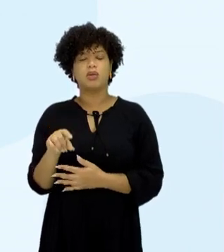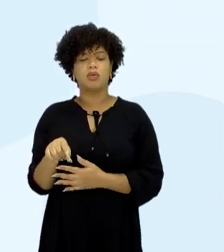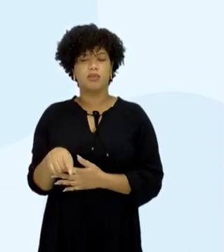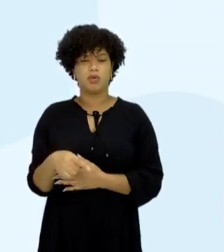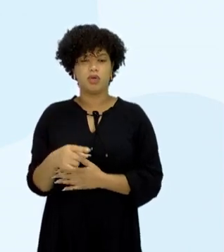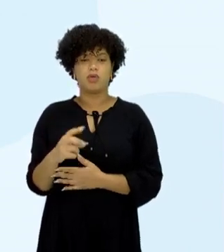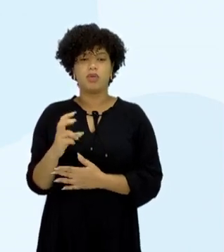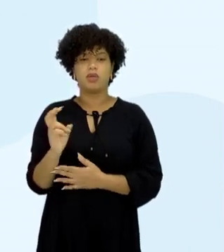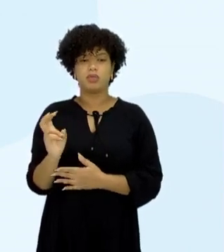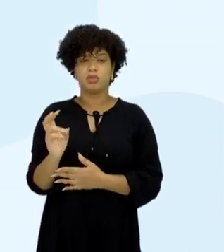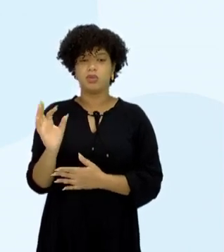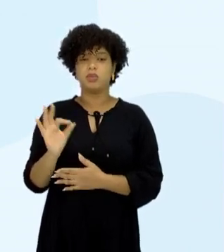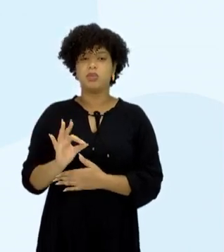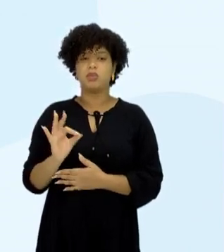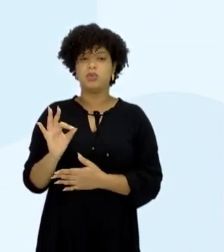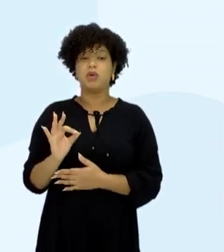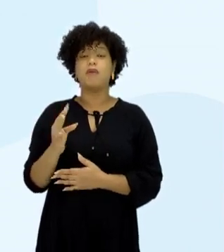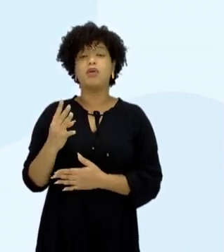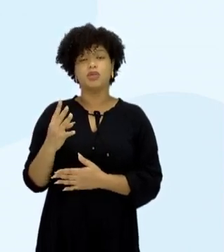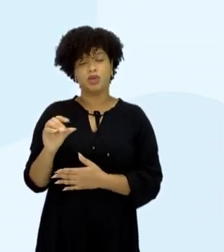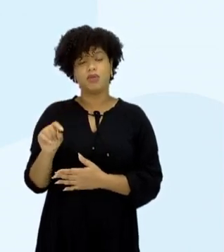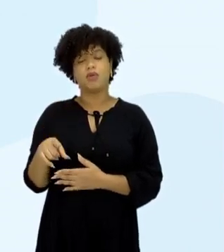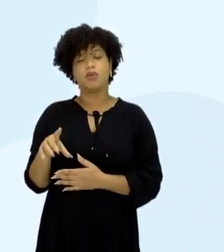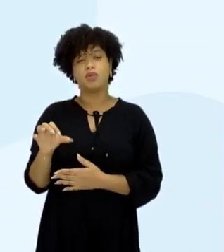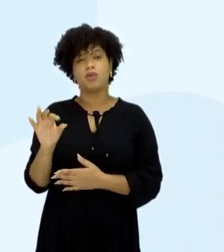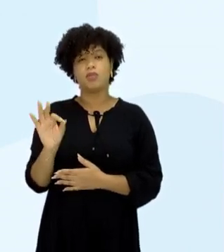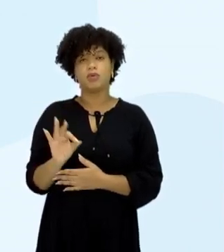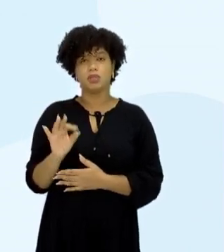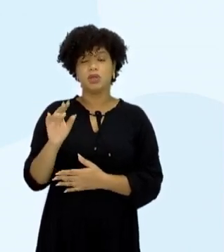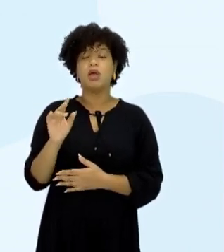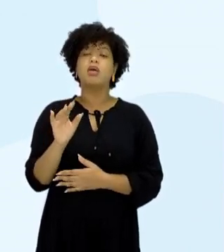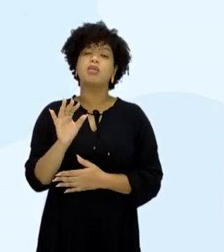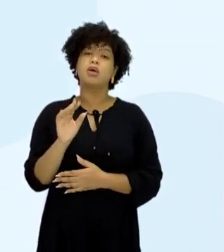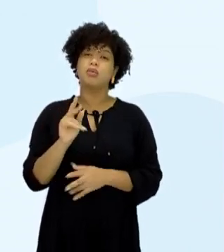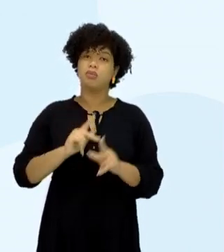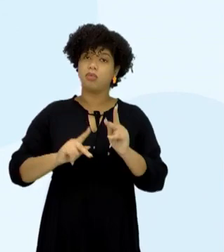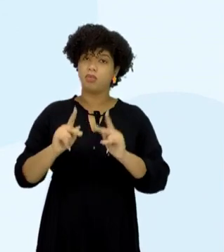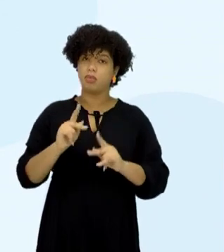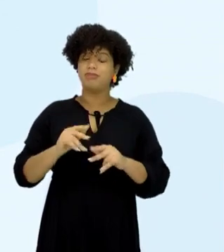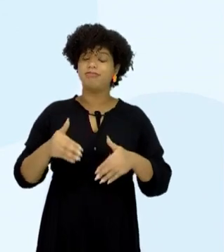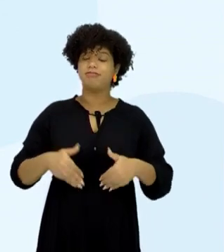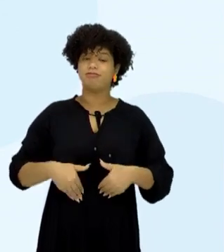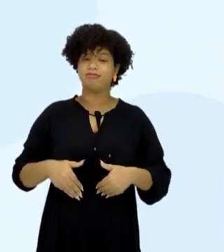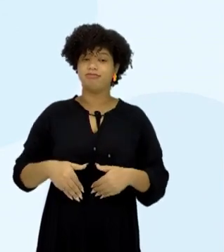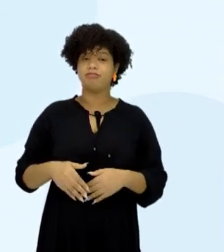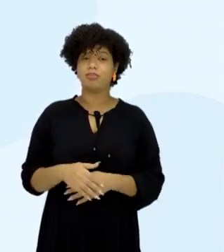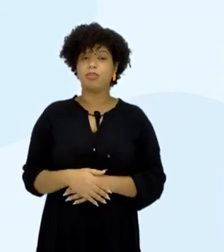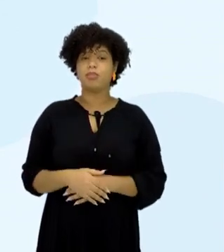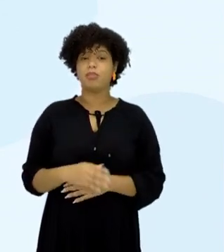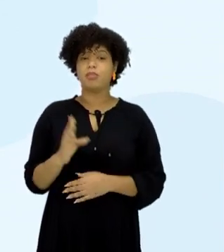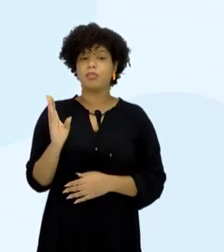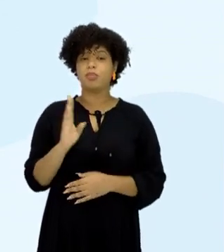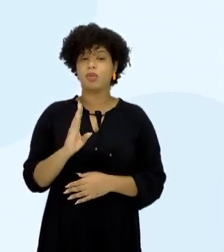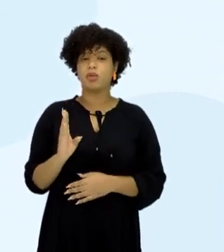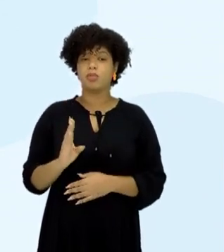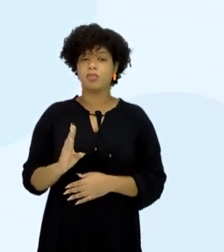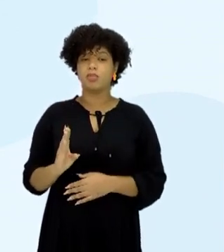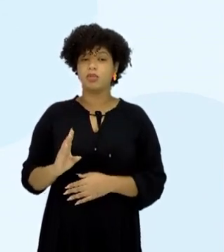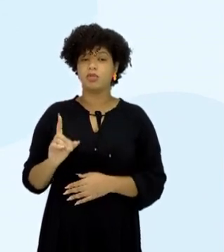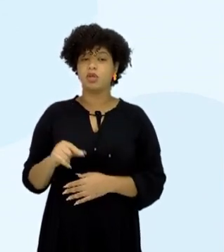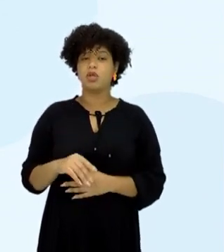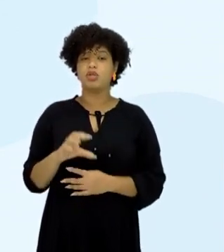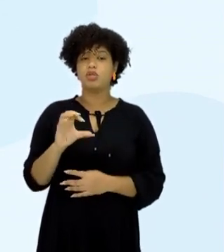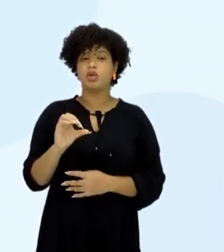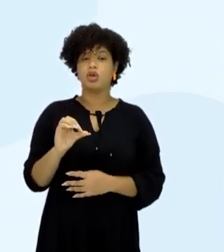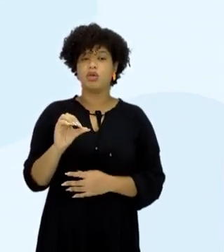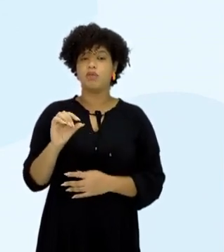com problemas aí de fome, né? O Brasil, né, tem aí menos do que 9,9%, né? Então, o que